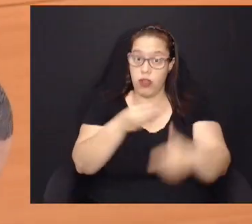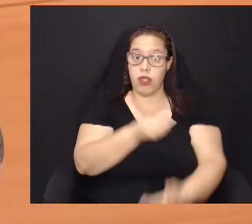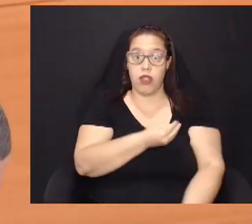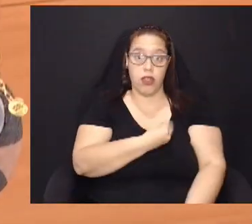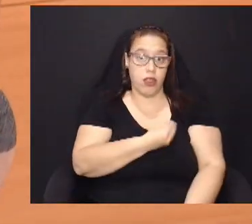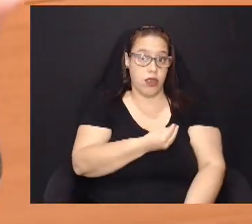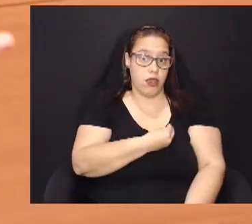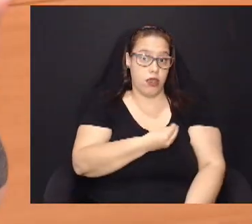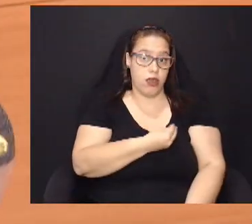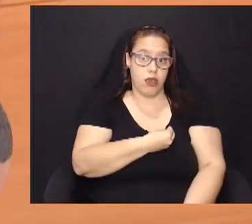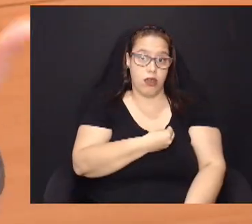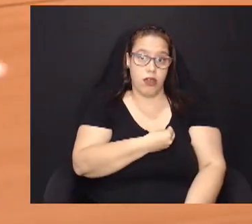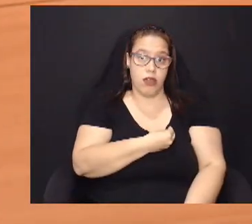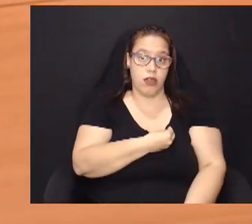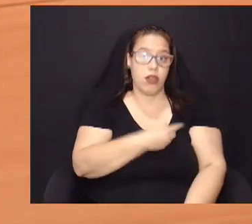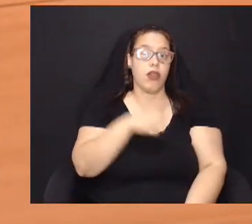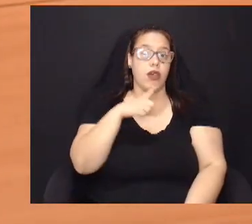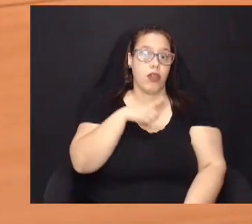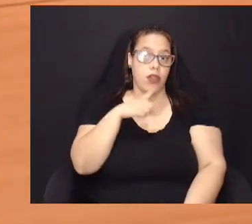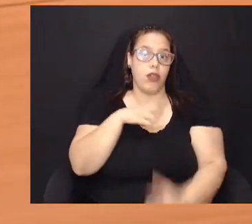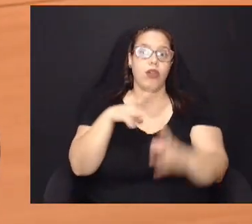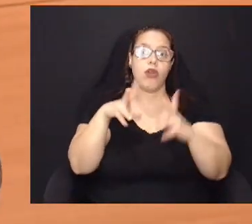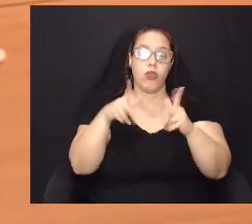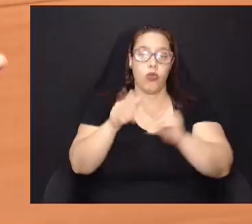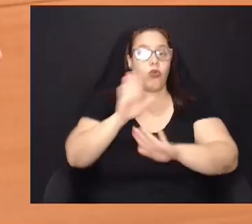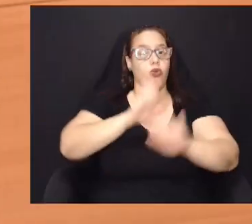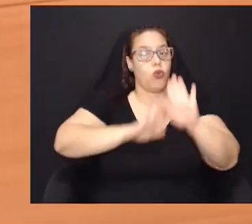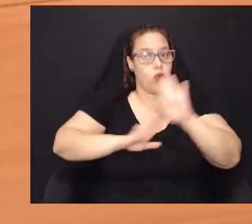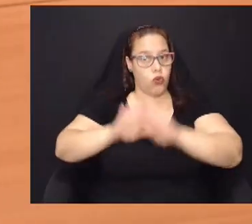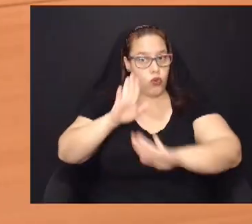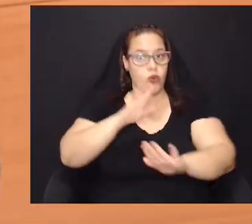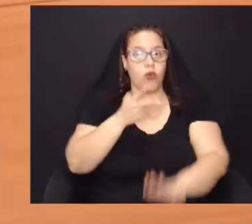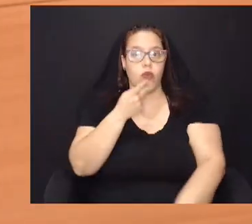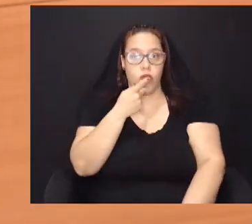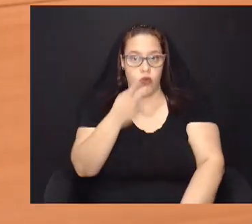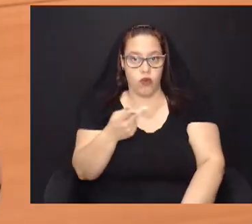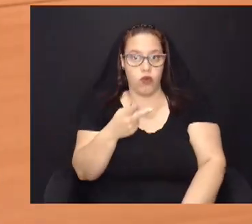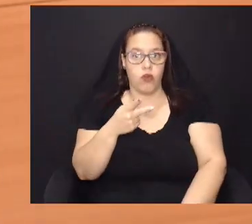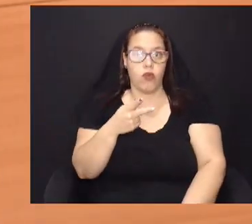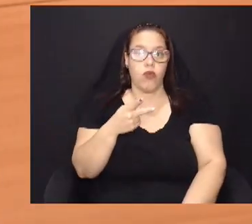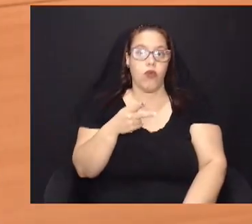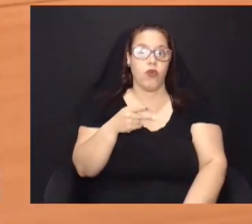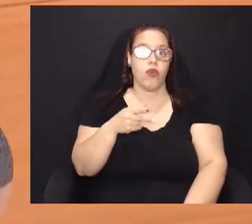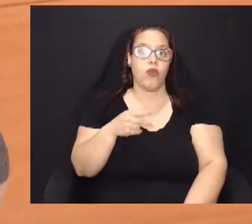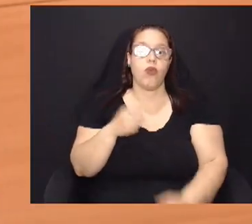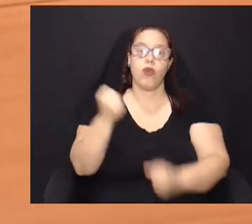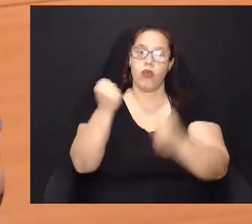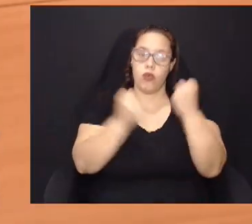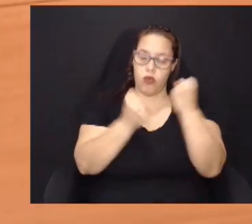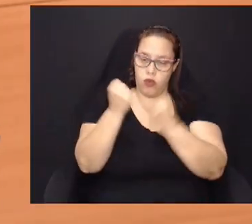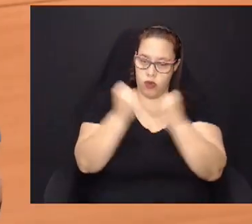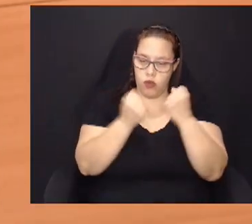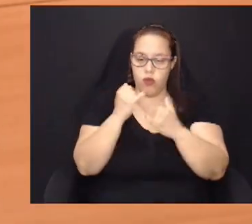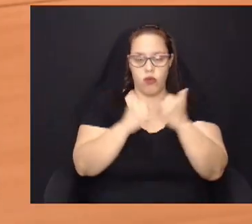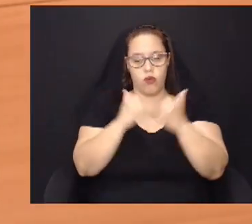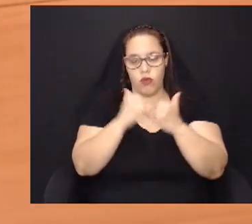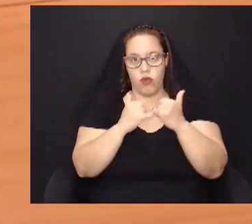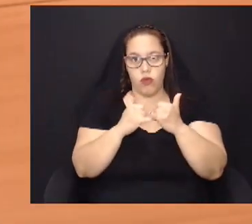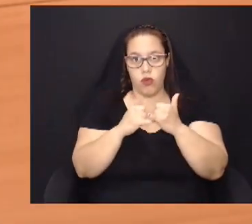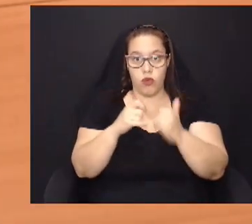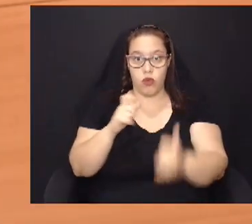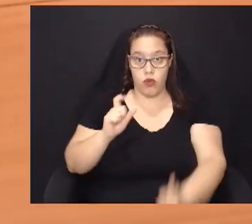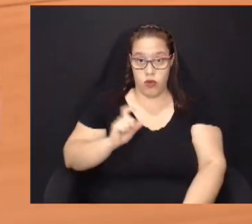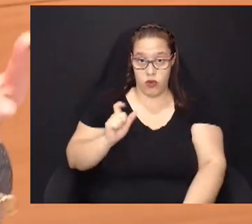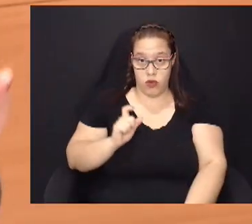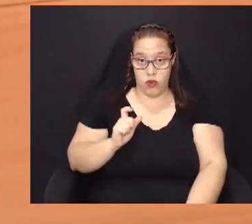há, temos que ter toda a cautela. É o que eu falo da analogia. Quando você está dirigindo o carro, não tem a carteira assinada, o carro